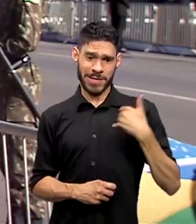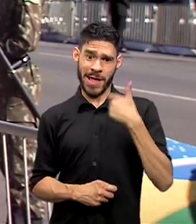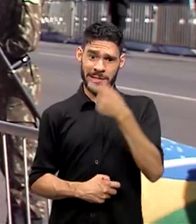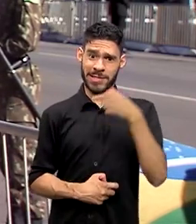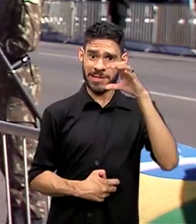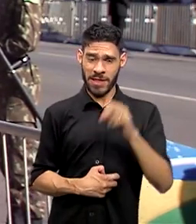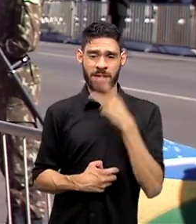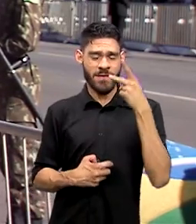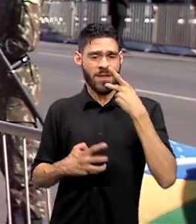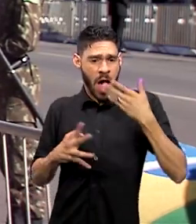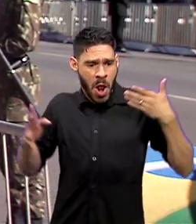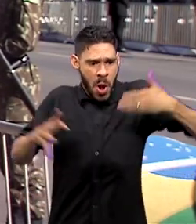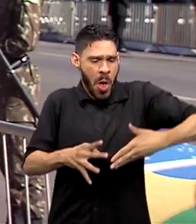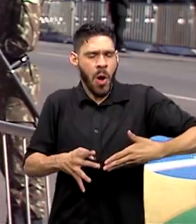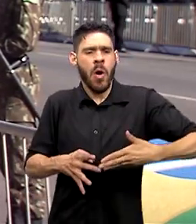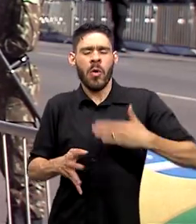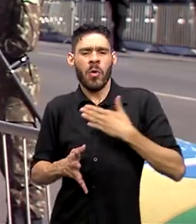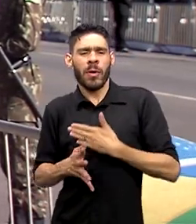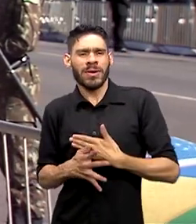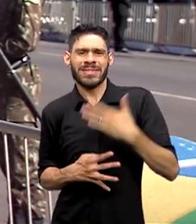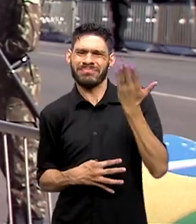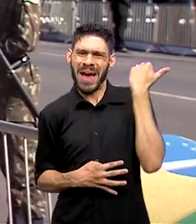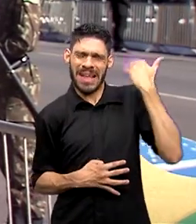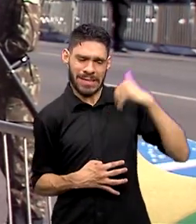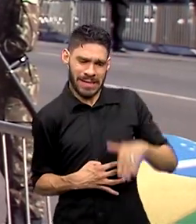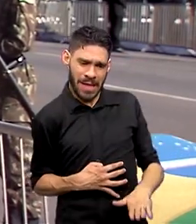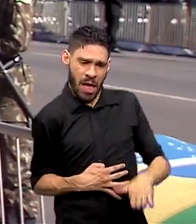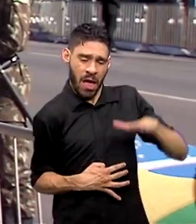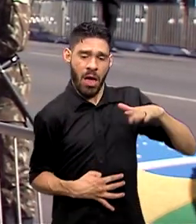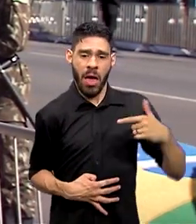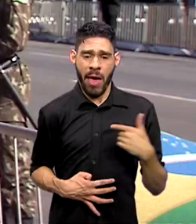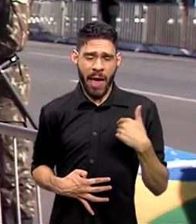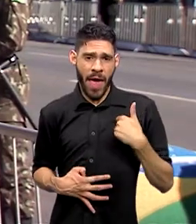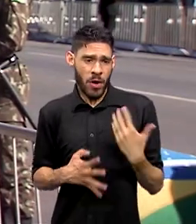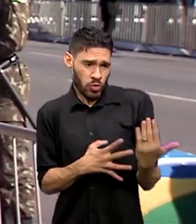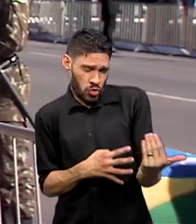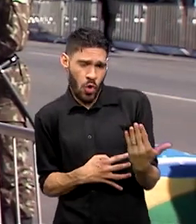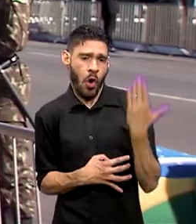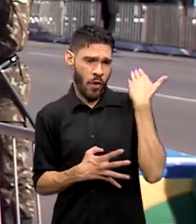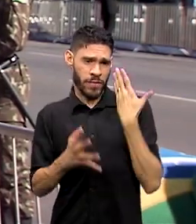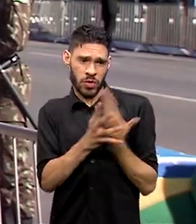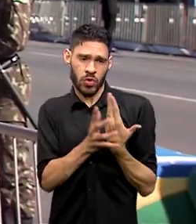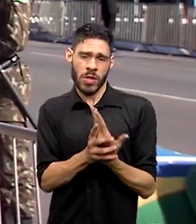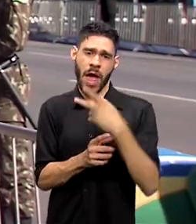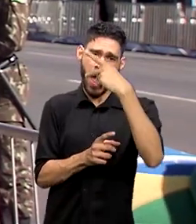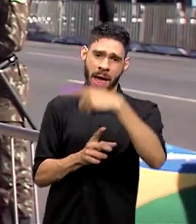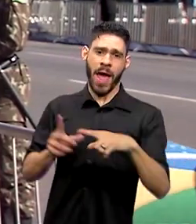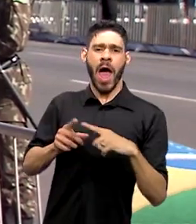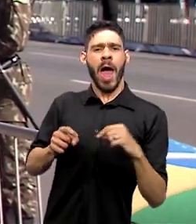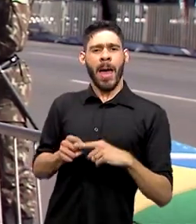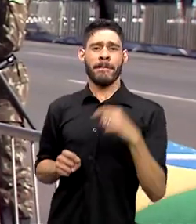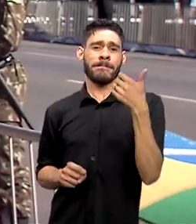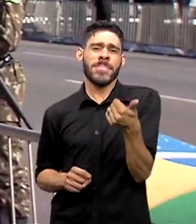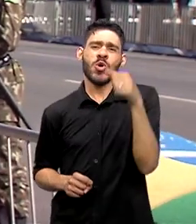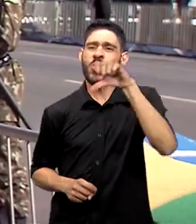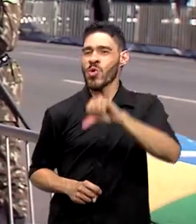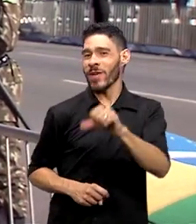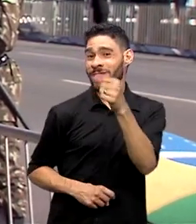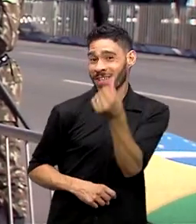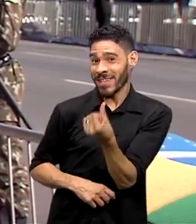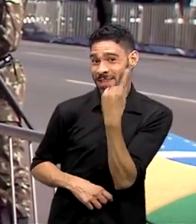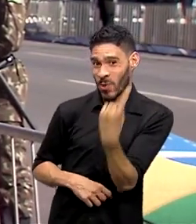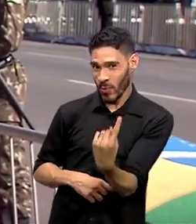contou que participa do evento desde que era garoto. Quando eu era garoto, vim estudar em Brasília em